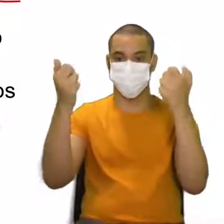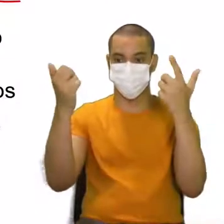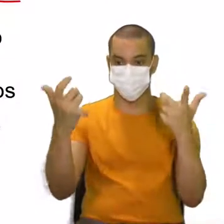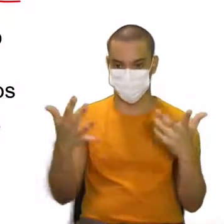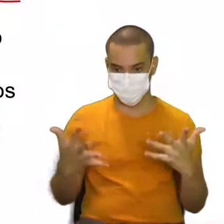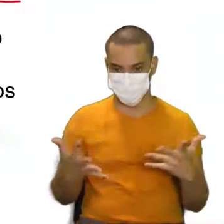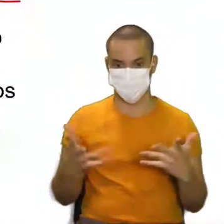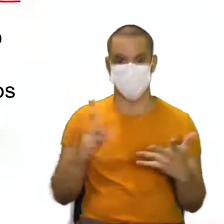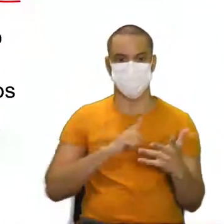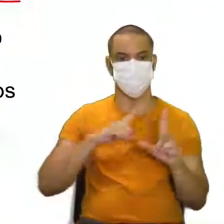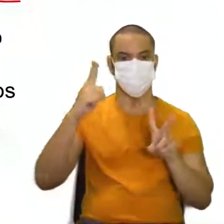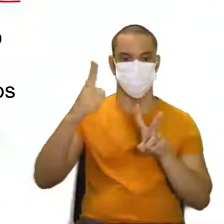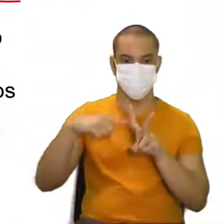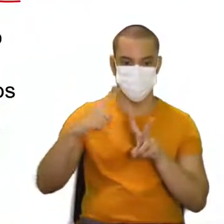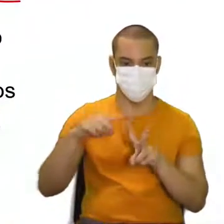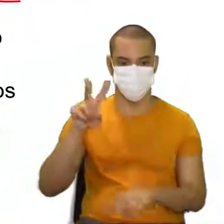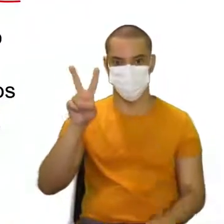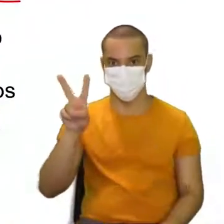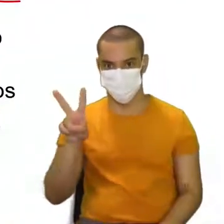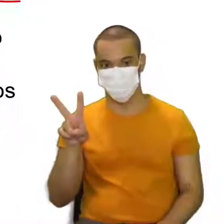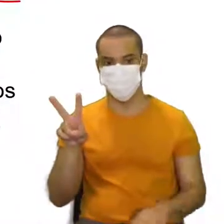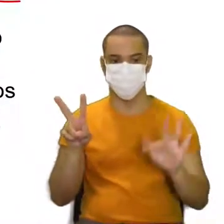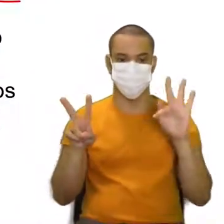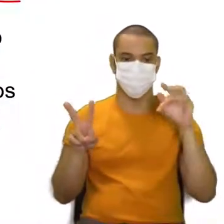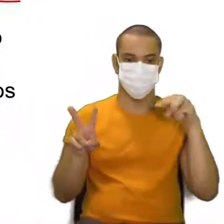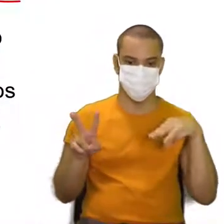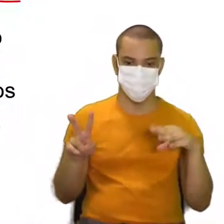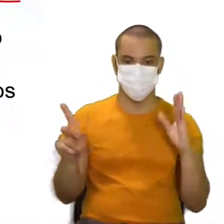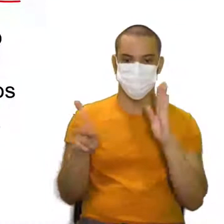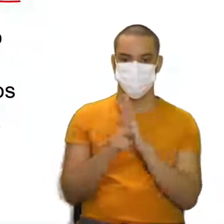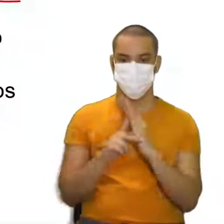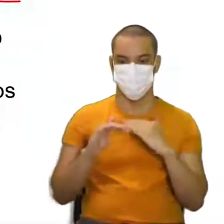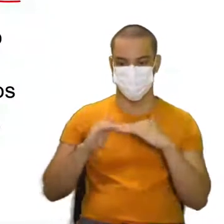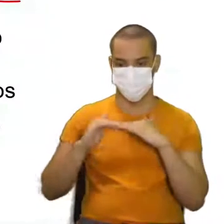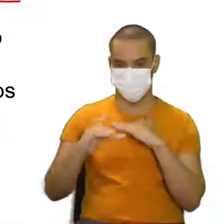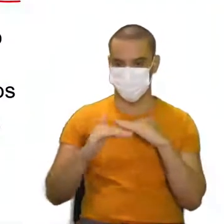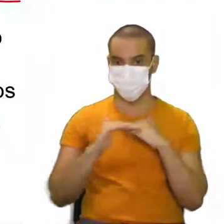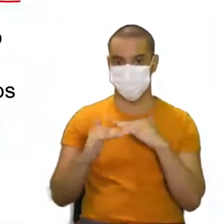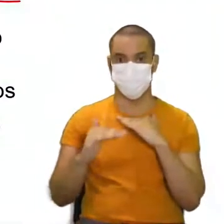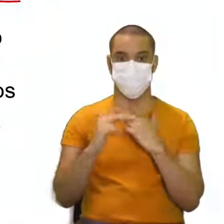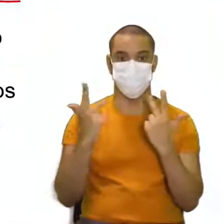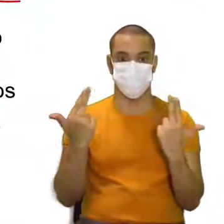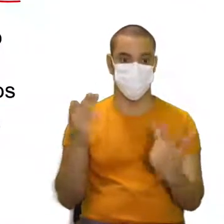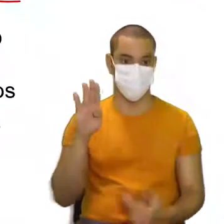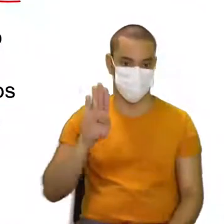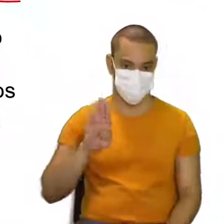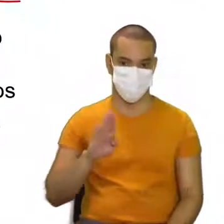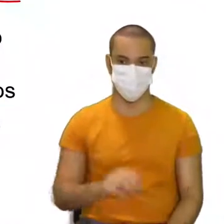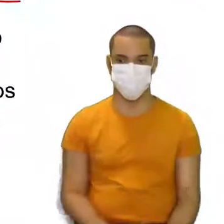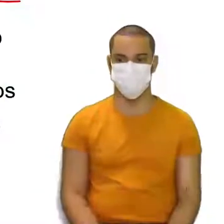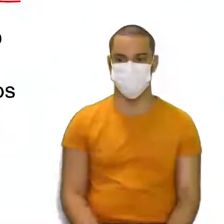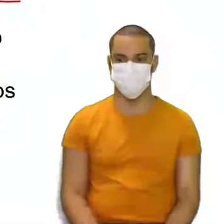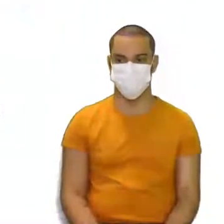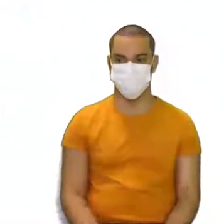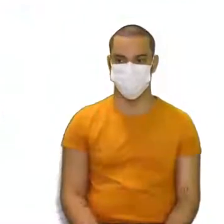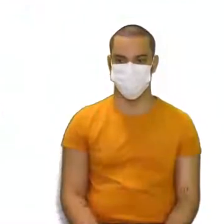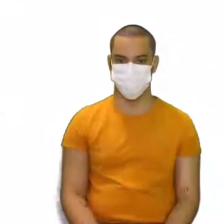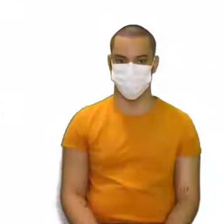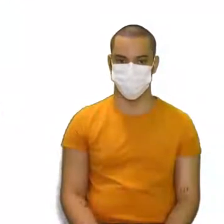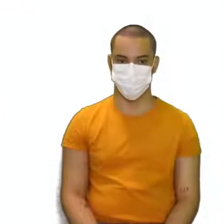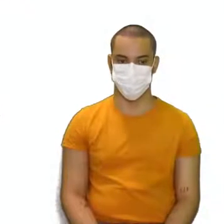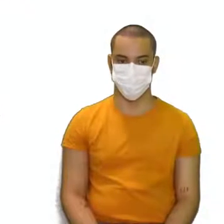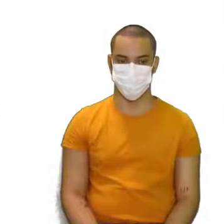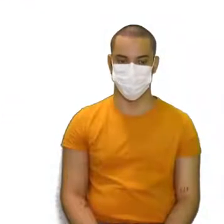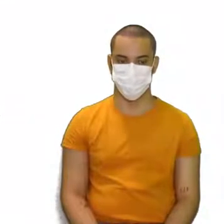plano que contém os vetores v e FM sendo perpendicular ao vetor B vamos olhar aqui como fica